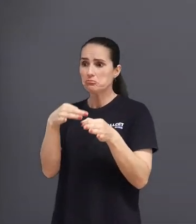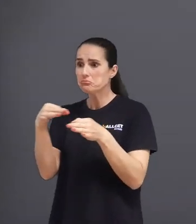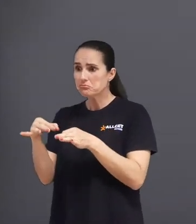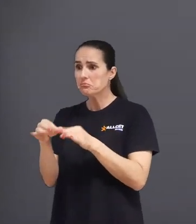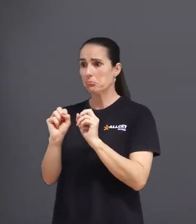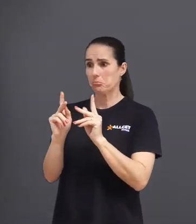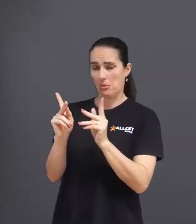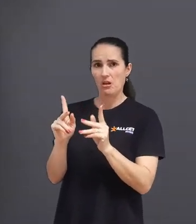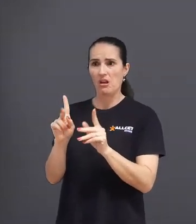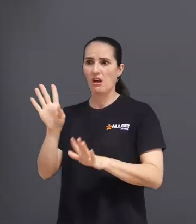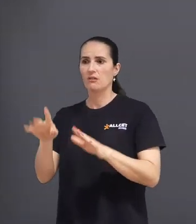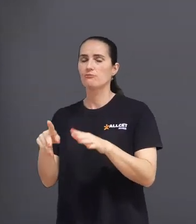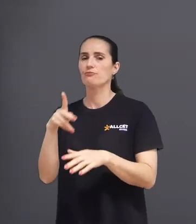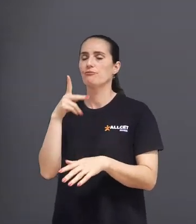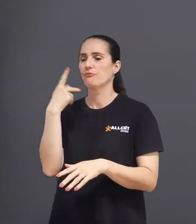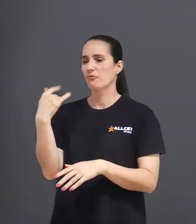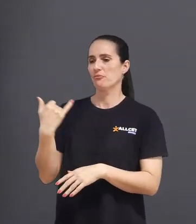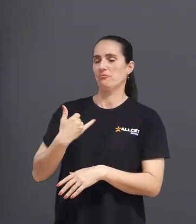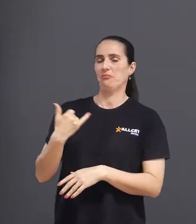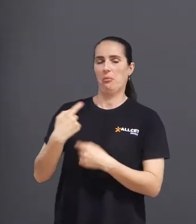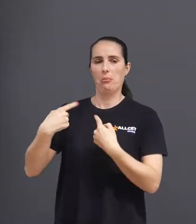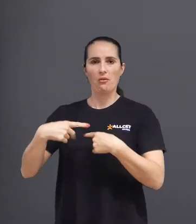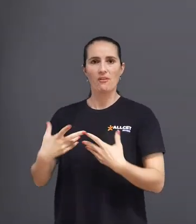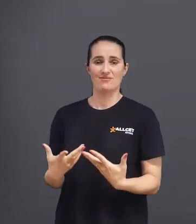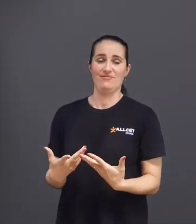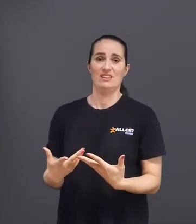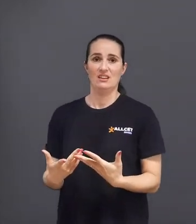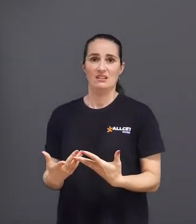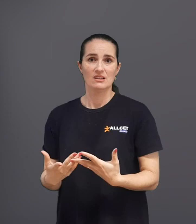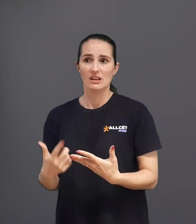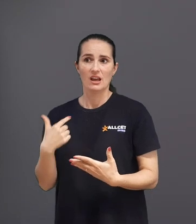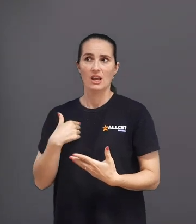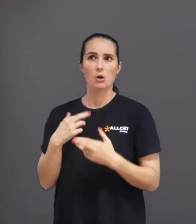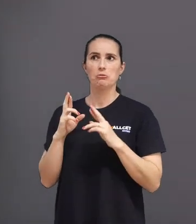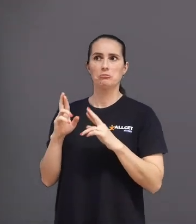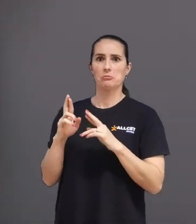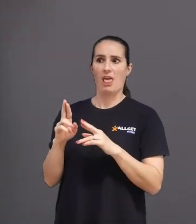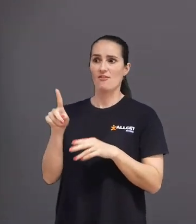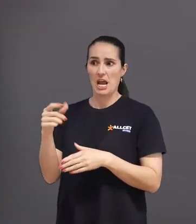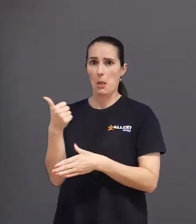veio primeiro. E aí ele meio que veio fugido, assim.